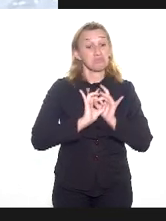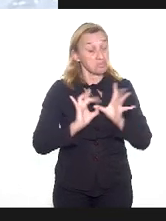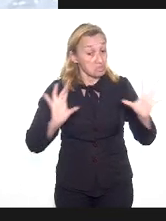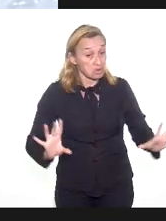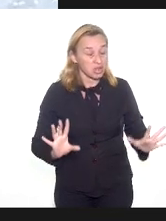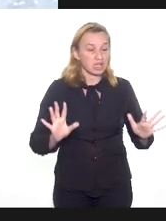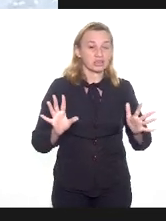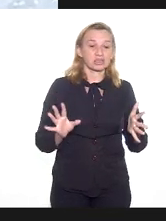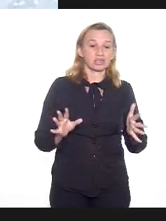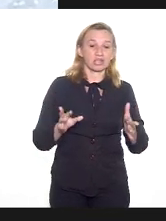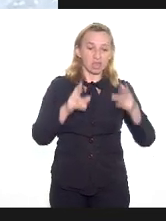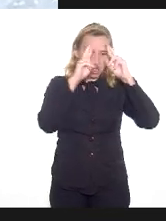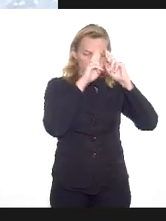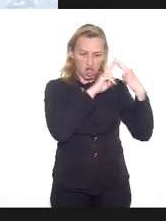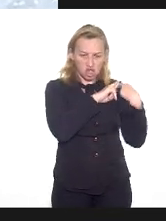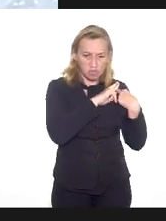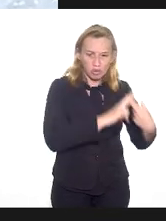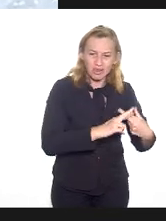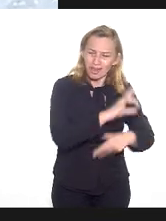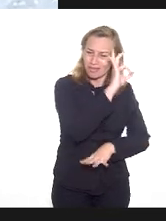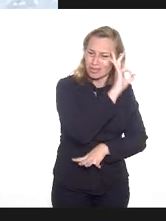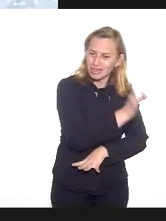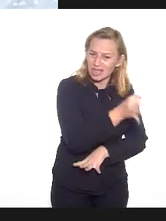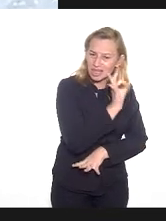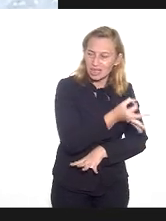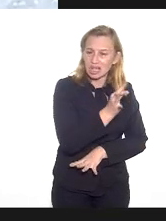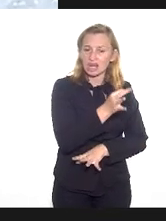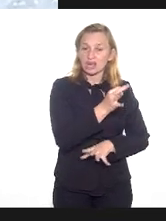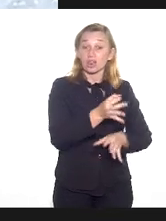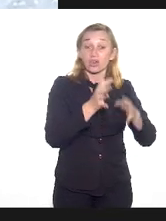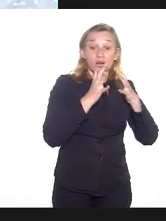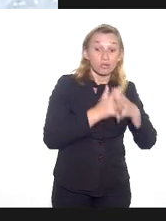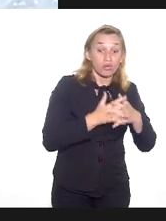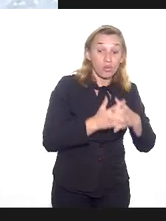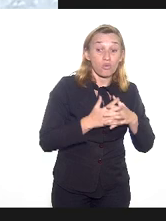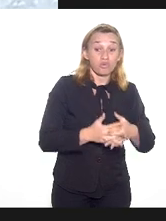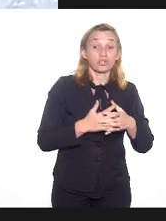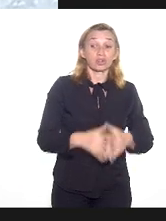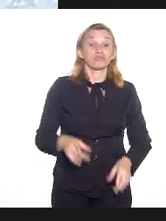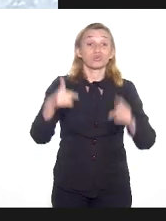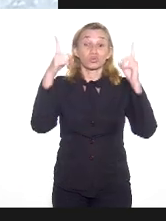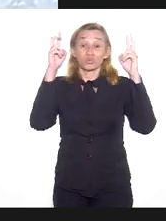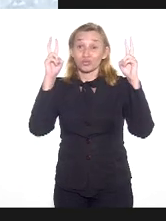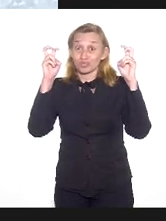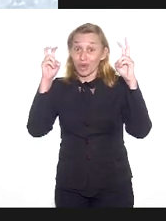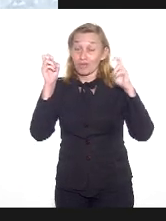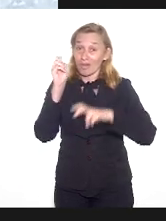e bastante responsável com a complexidade que esse tema demanda.